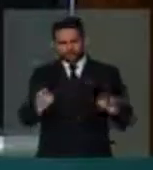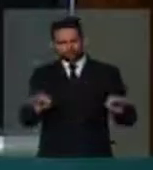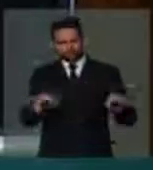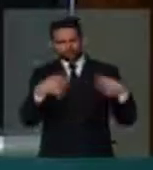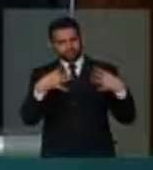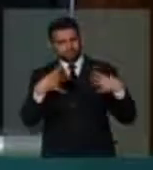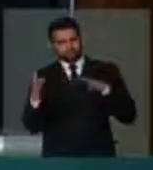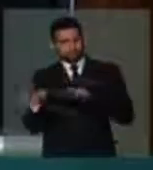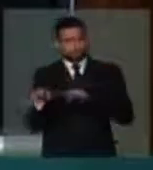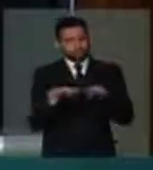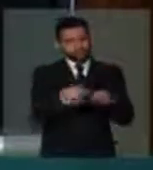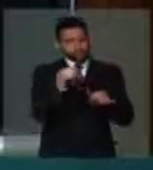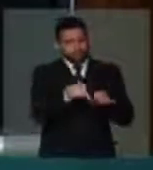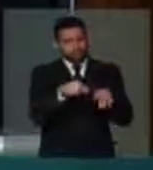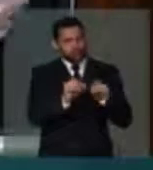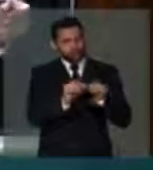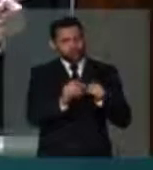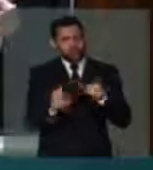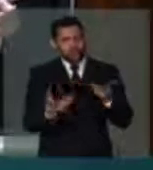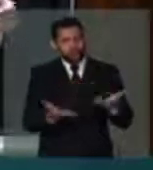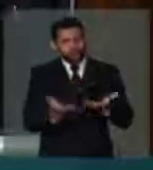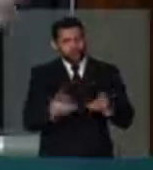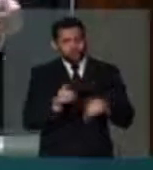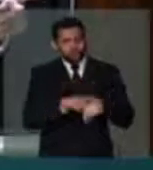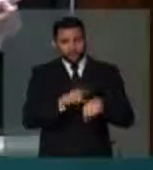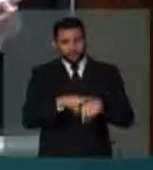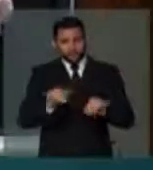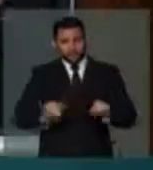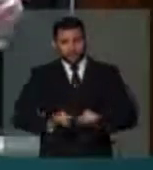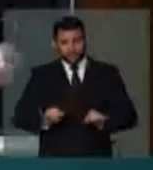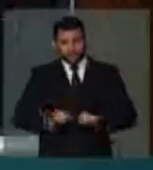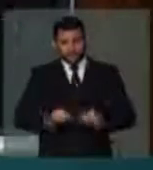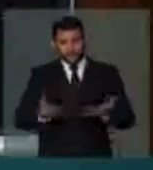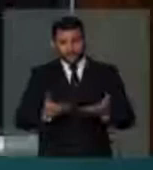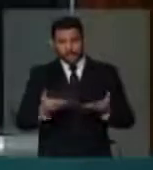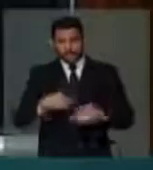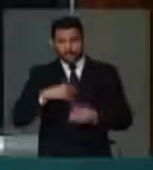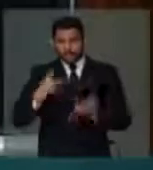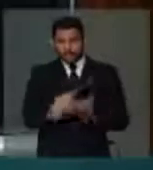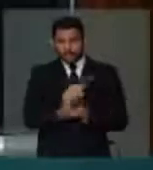atenção daquilo que hoje é o cenário que vive o Mato